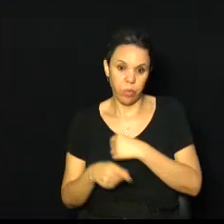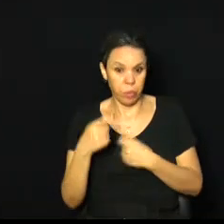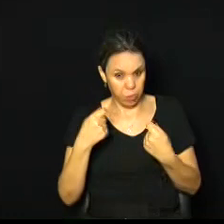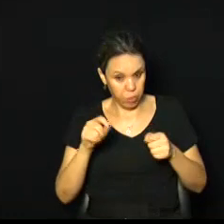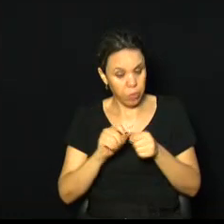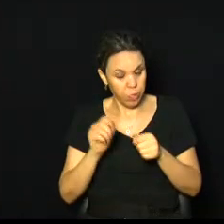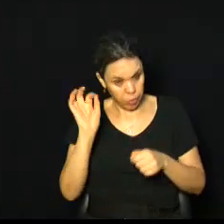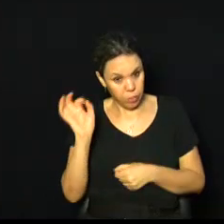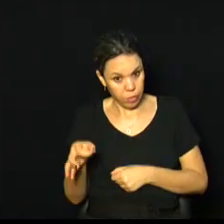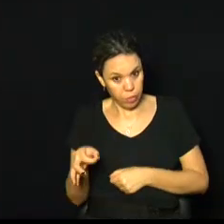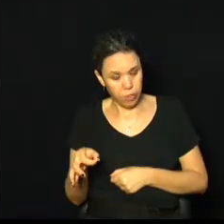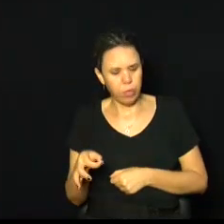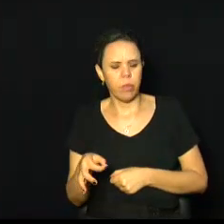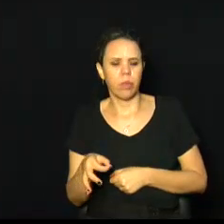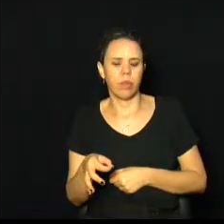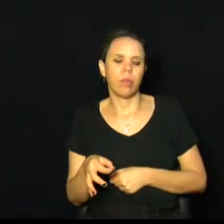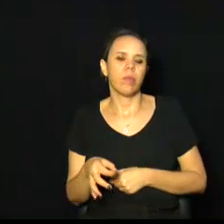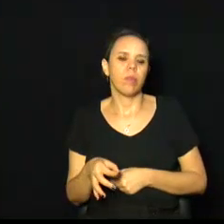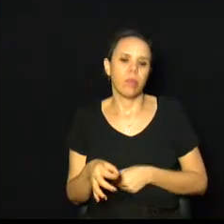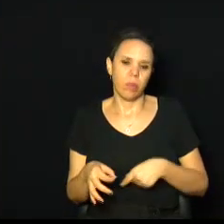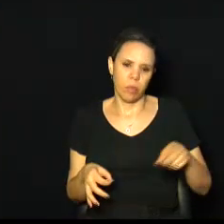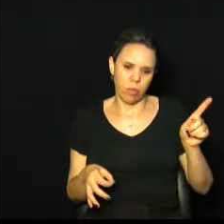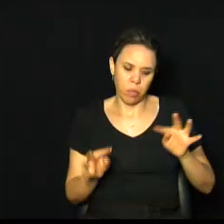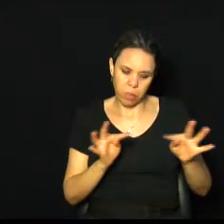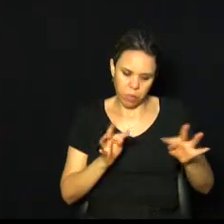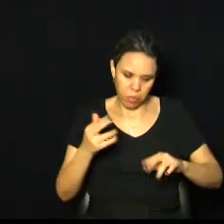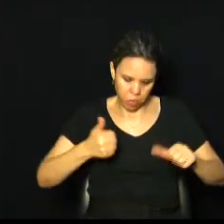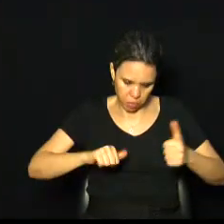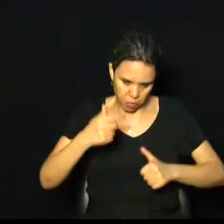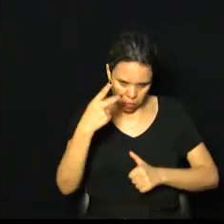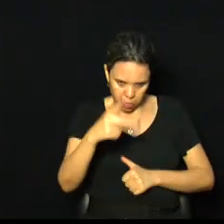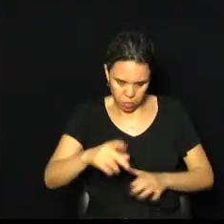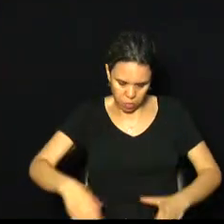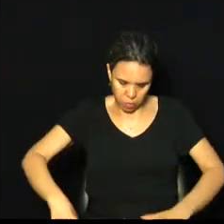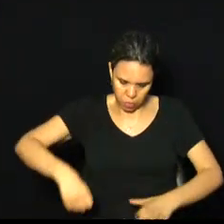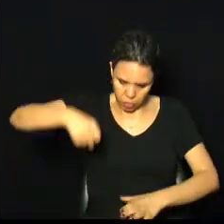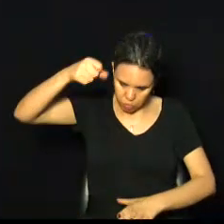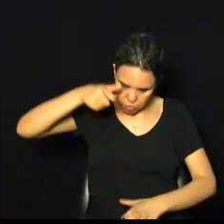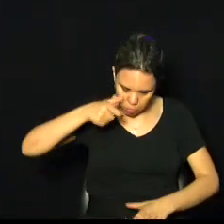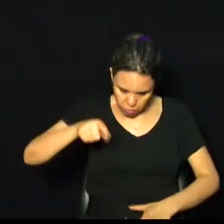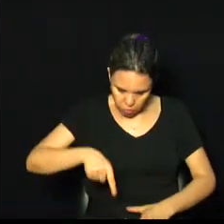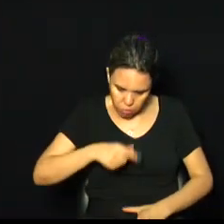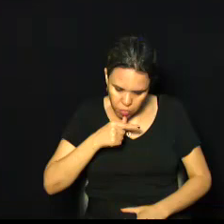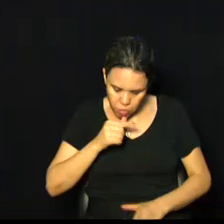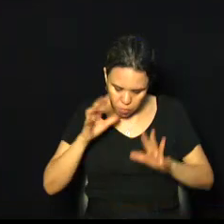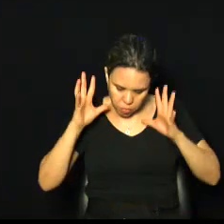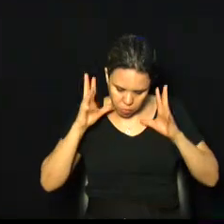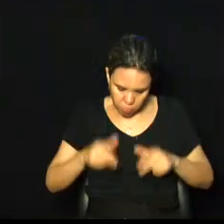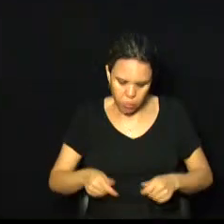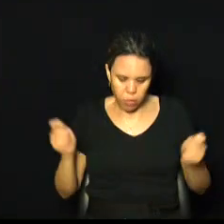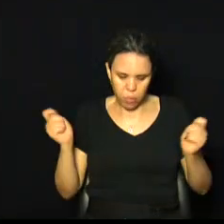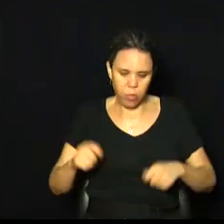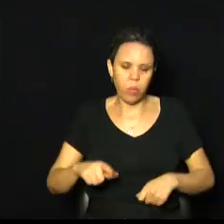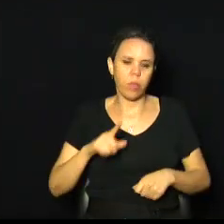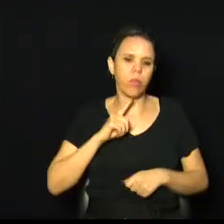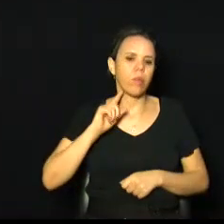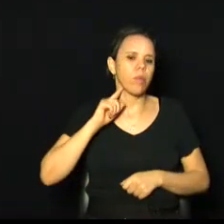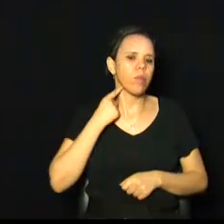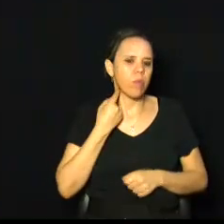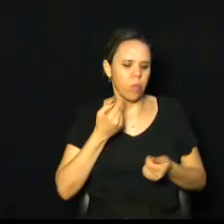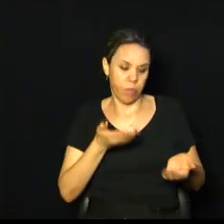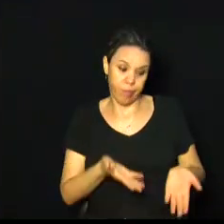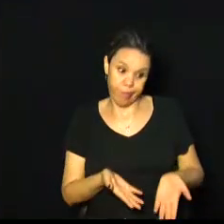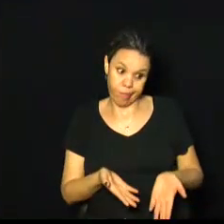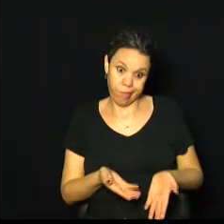ter certeza absoluta que o seu poço, mesmo você vendo água limpa, o seu poço está